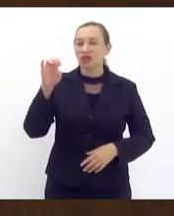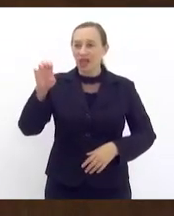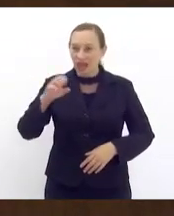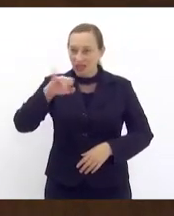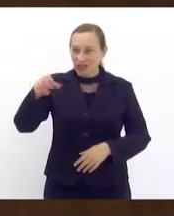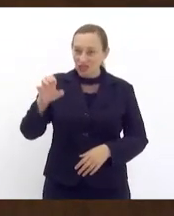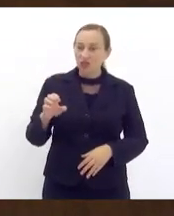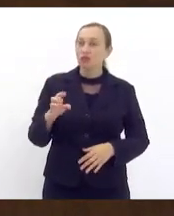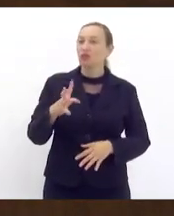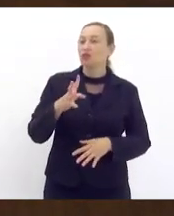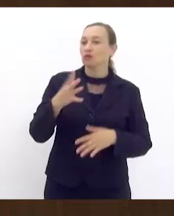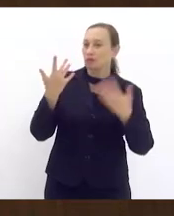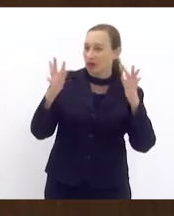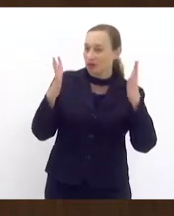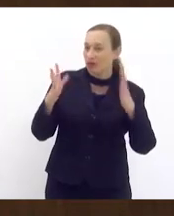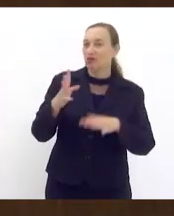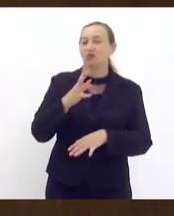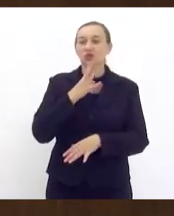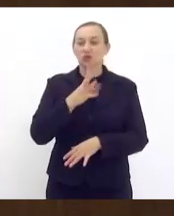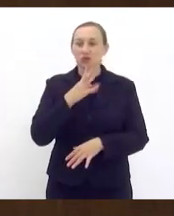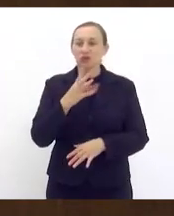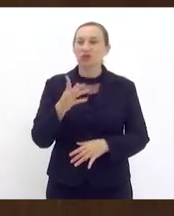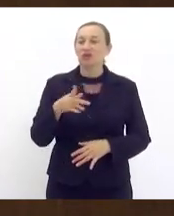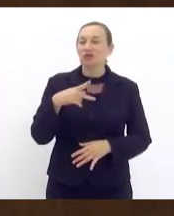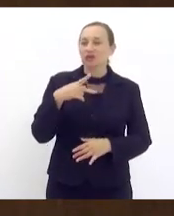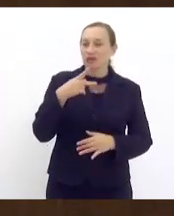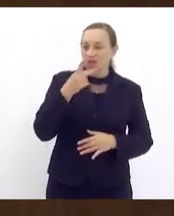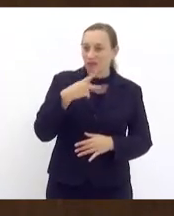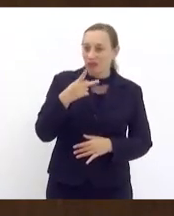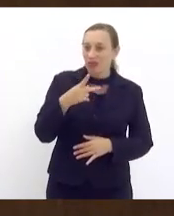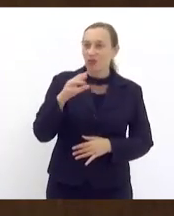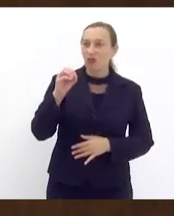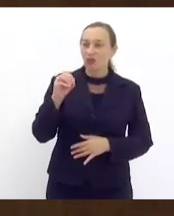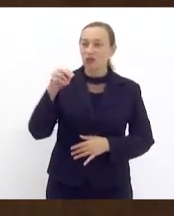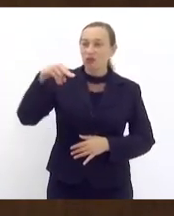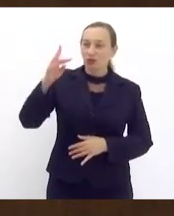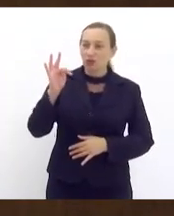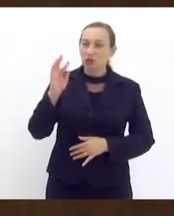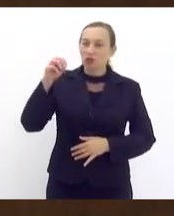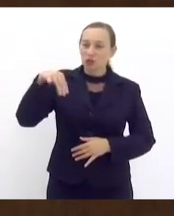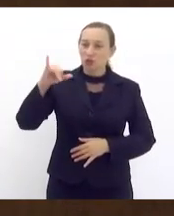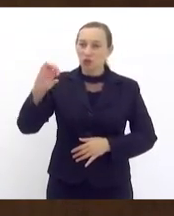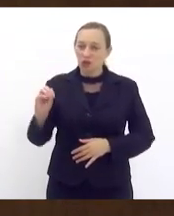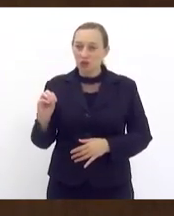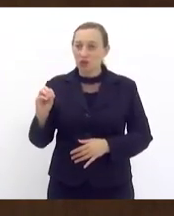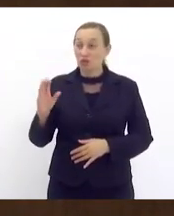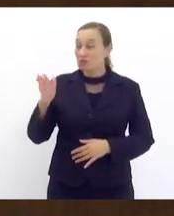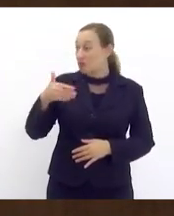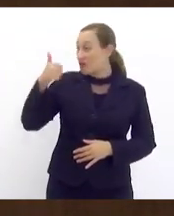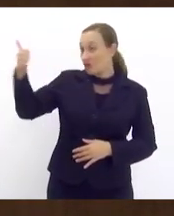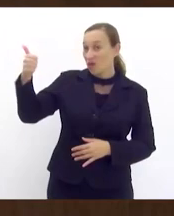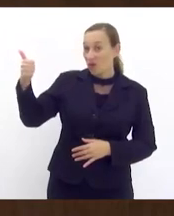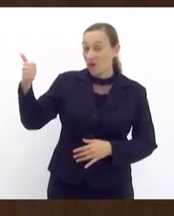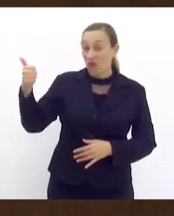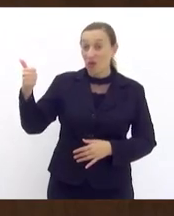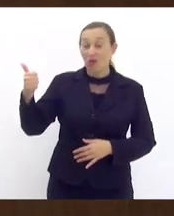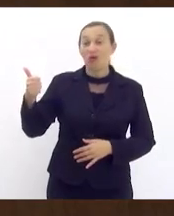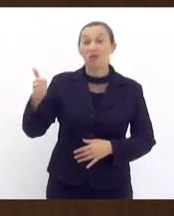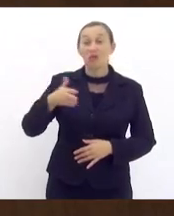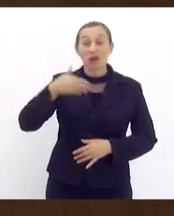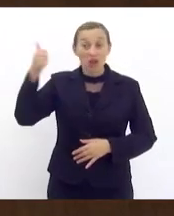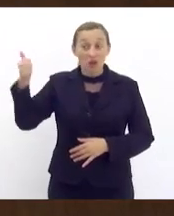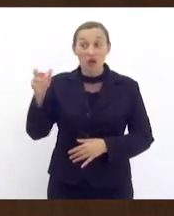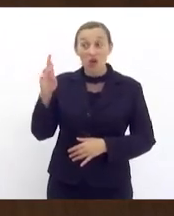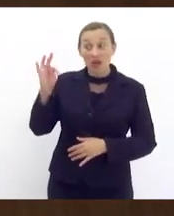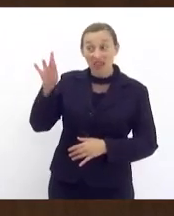nosso reconhecimento e eu faço aqui o minha declaração de que é meu Otoni preferido melhor que o Antônio Pai é melhor que o Antônio de Brasília é o Renato